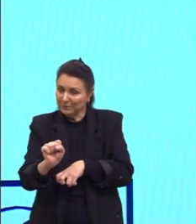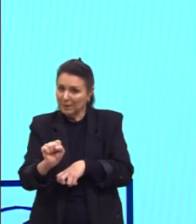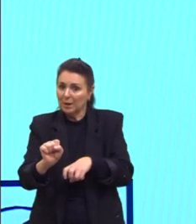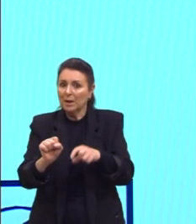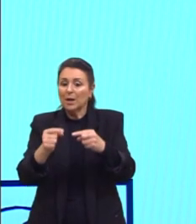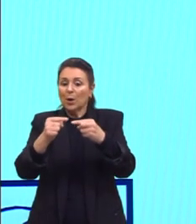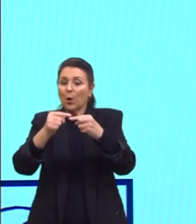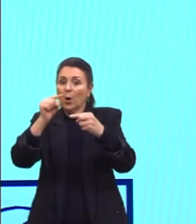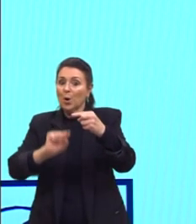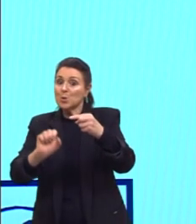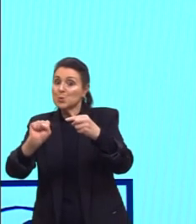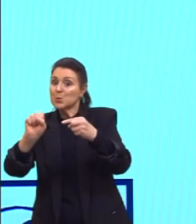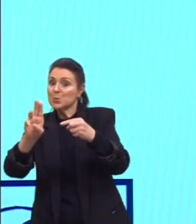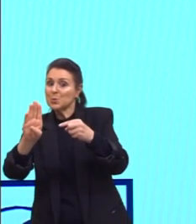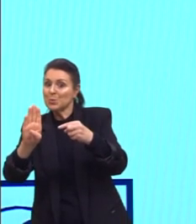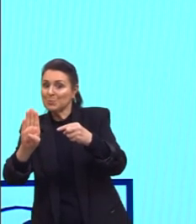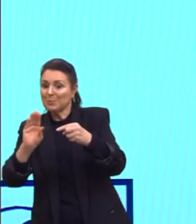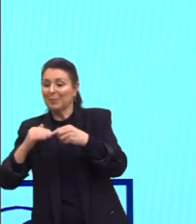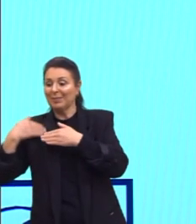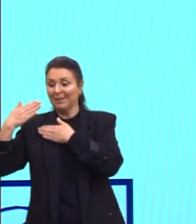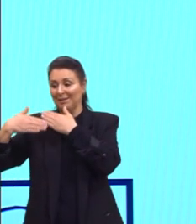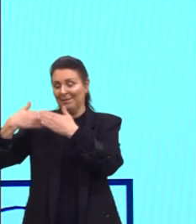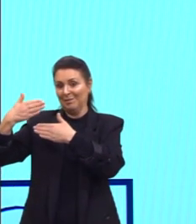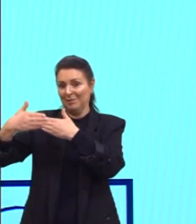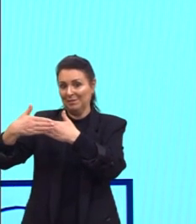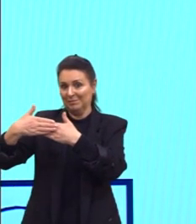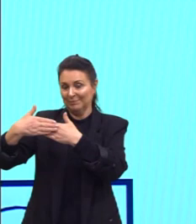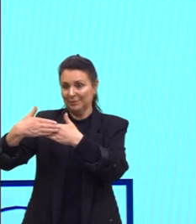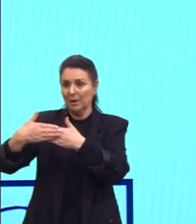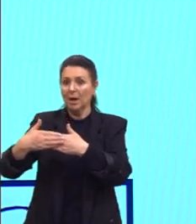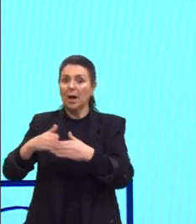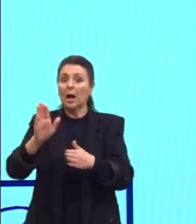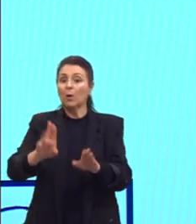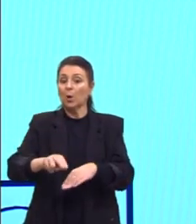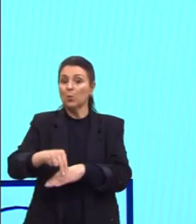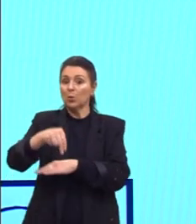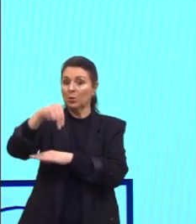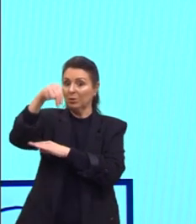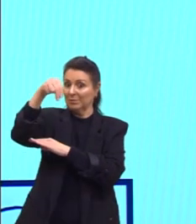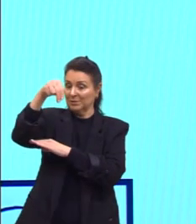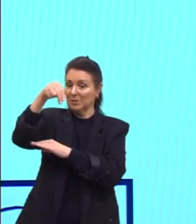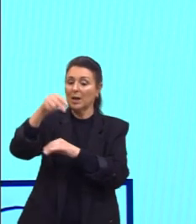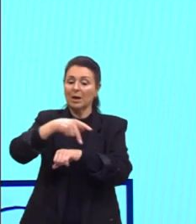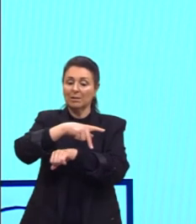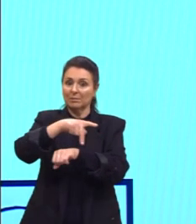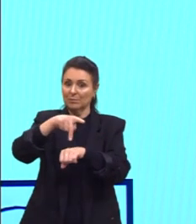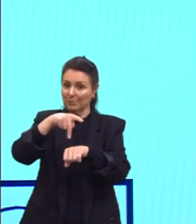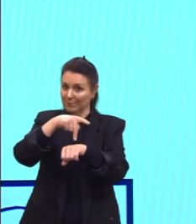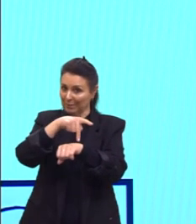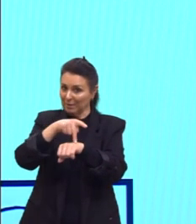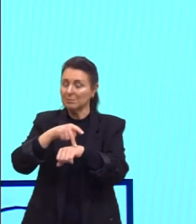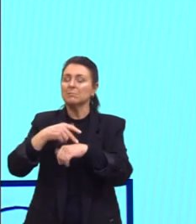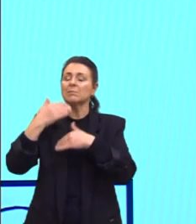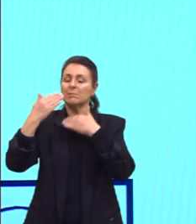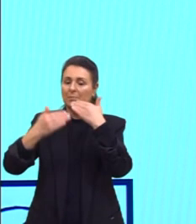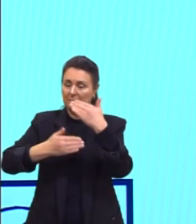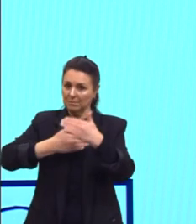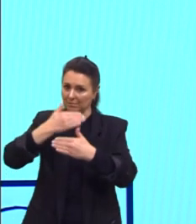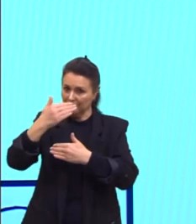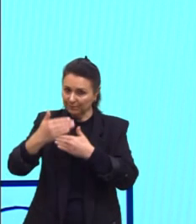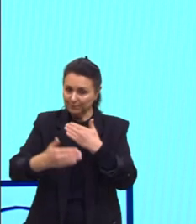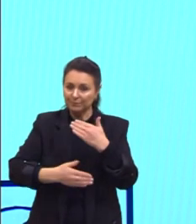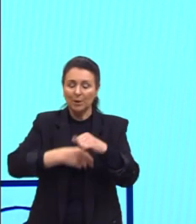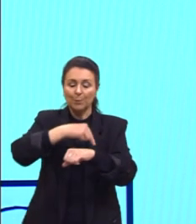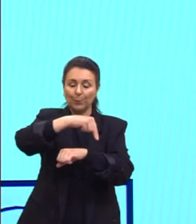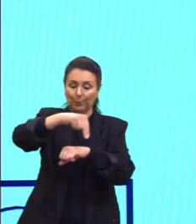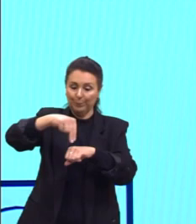a subir desenvolvida então a os envolvidos já o norte é aquele país né desenvolvido é